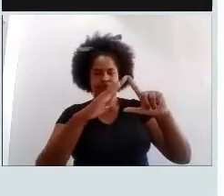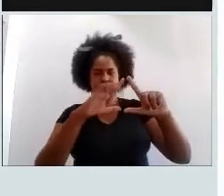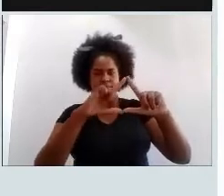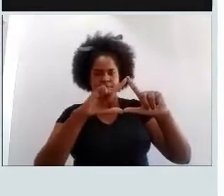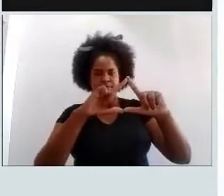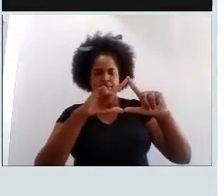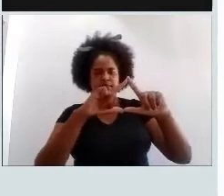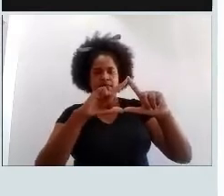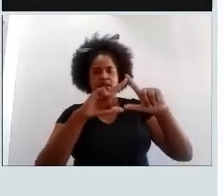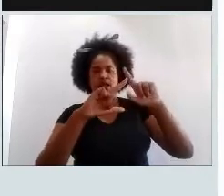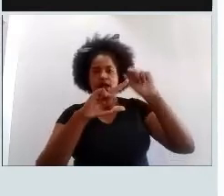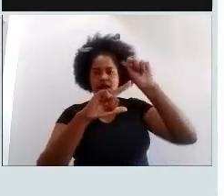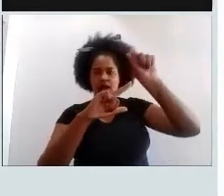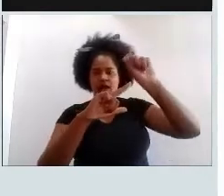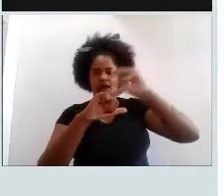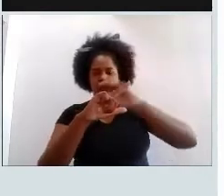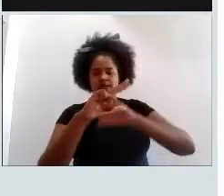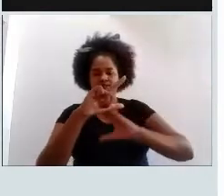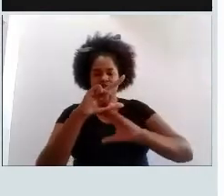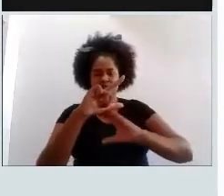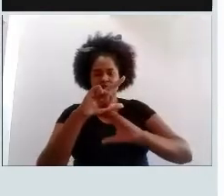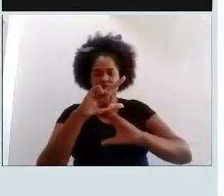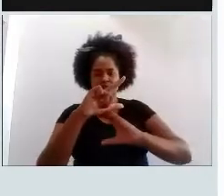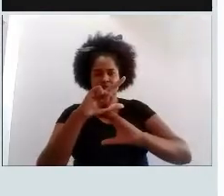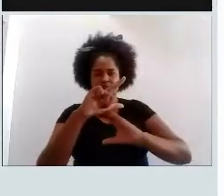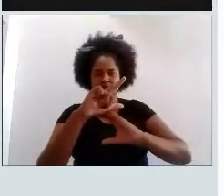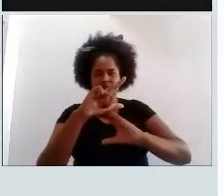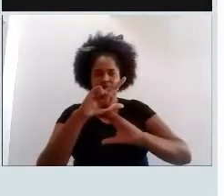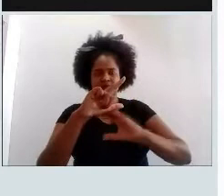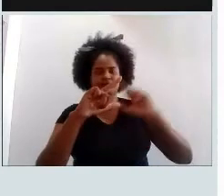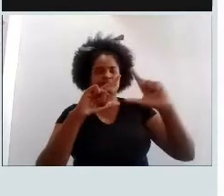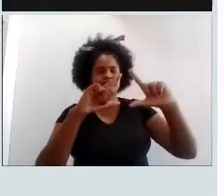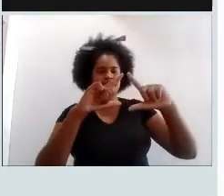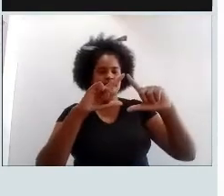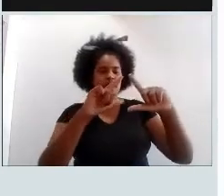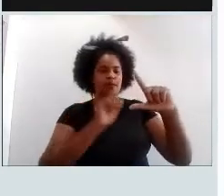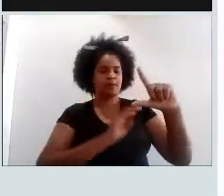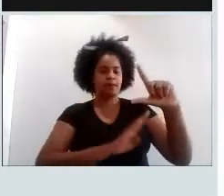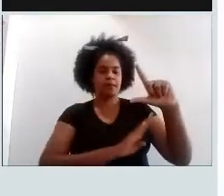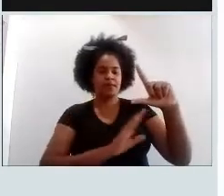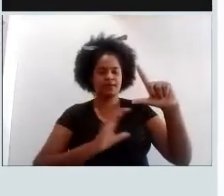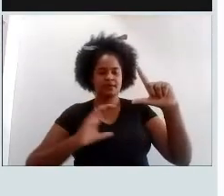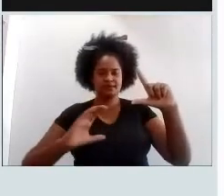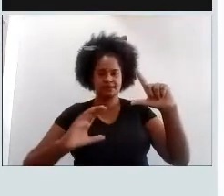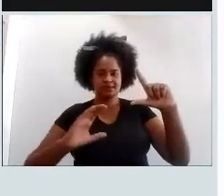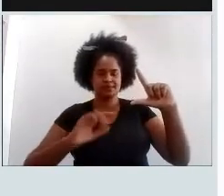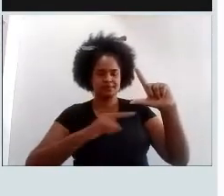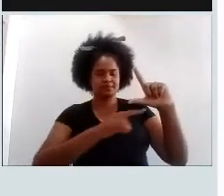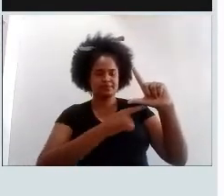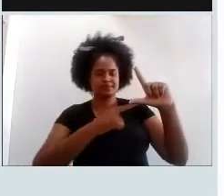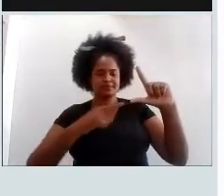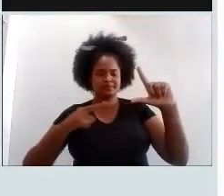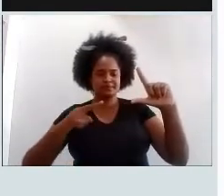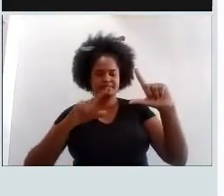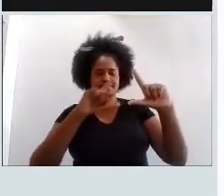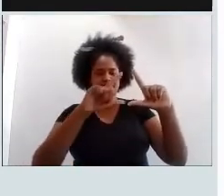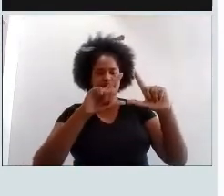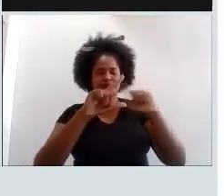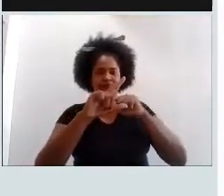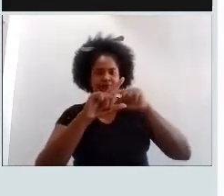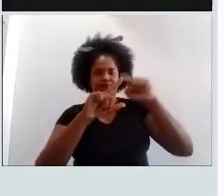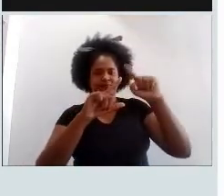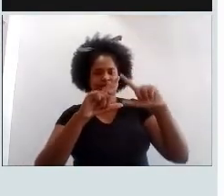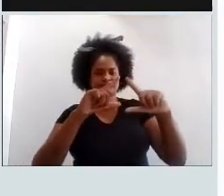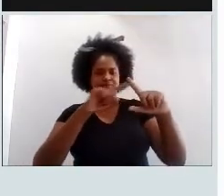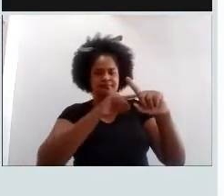vai ser o outro lado, e de B até C vai ser o outro lado também. Esses vão ser os lados do